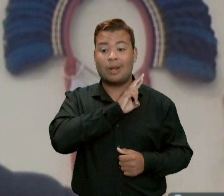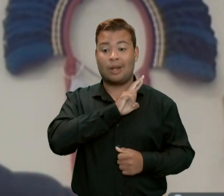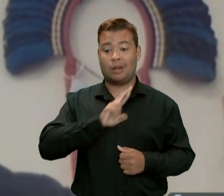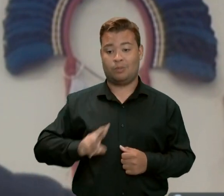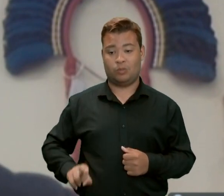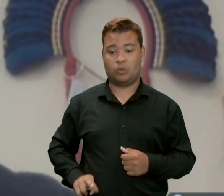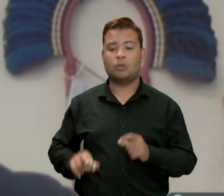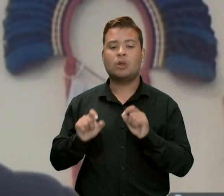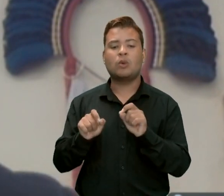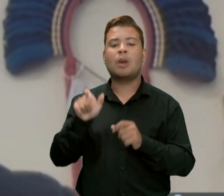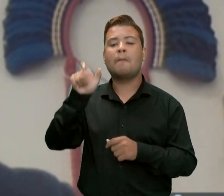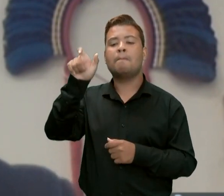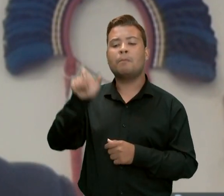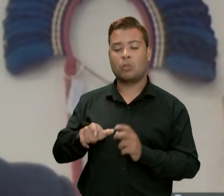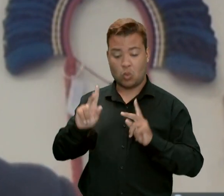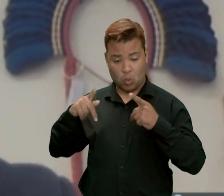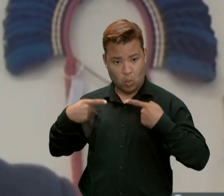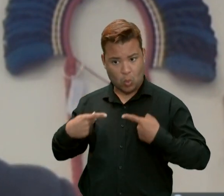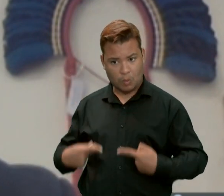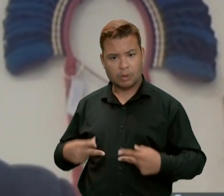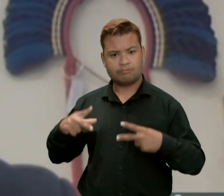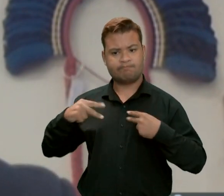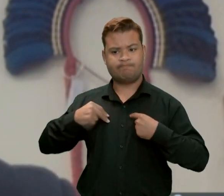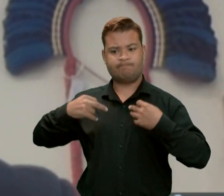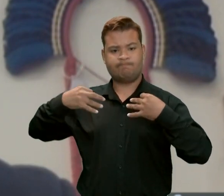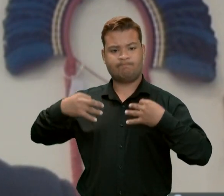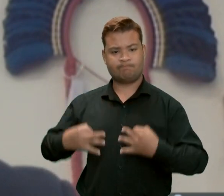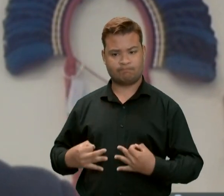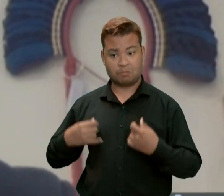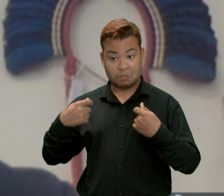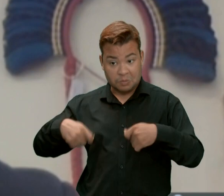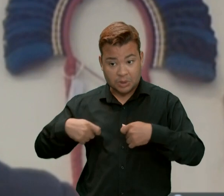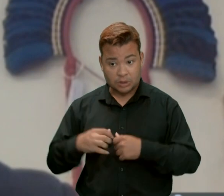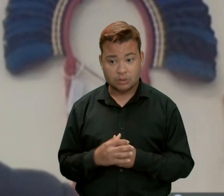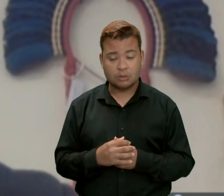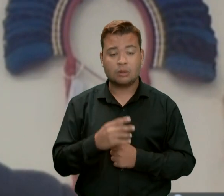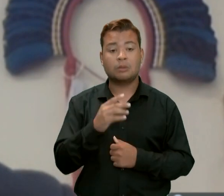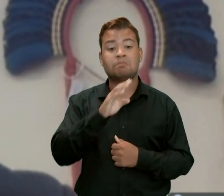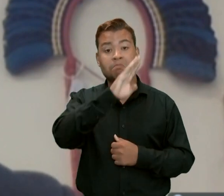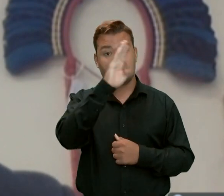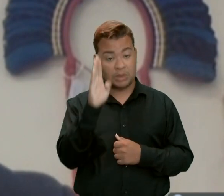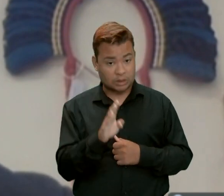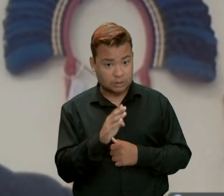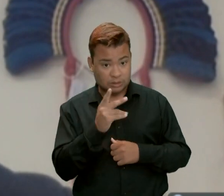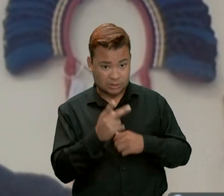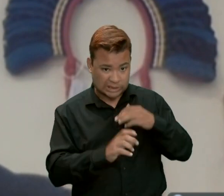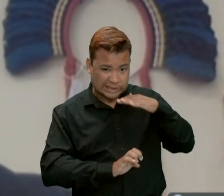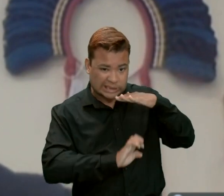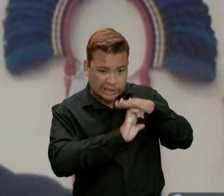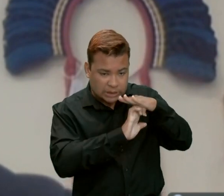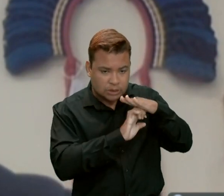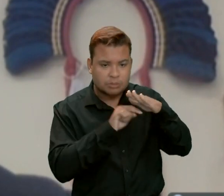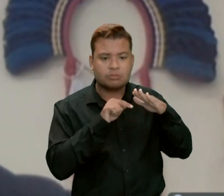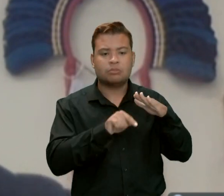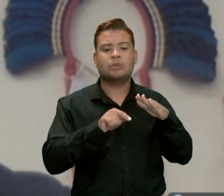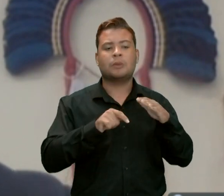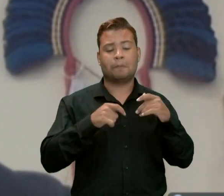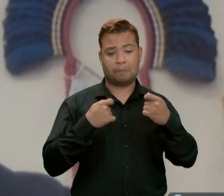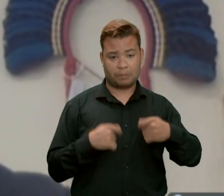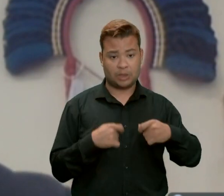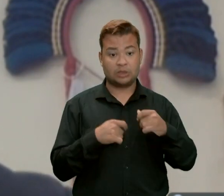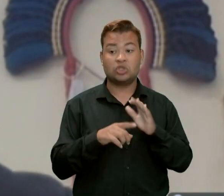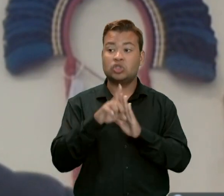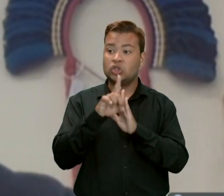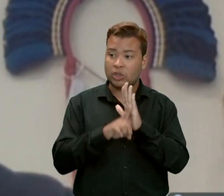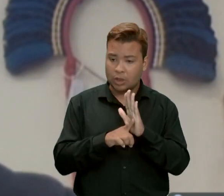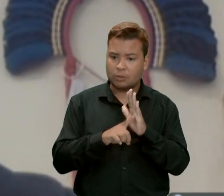dignidade da pessoa humana. Então, o Estado brasileiro tem não só o dever de não violar direitos, como o